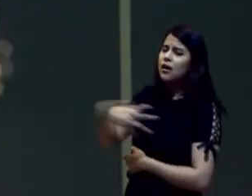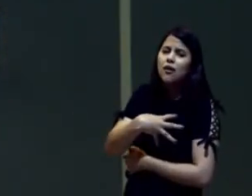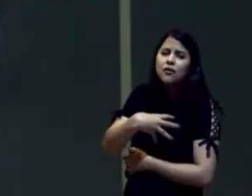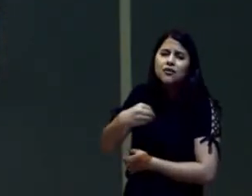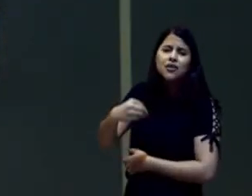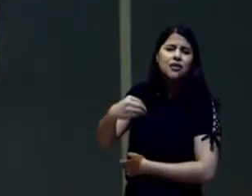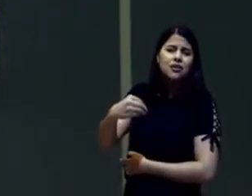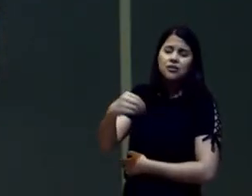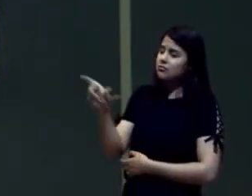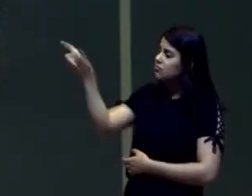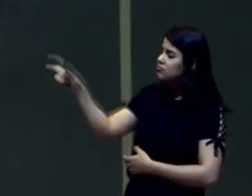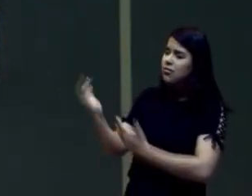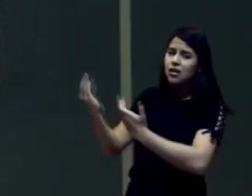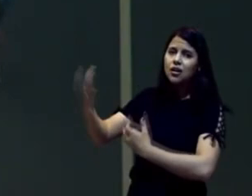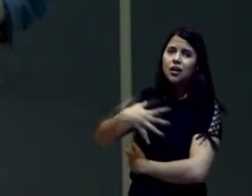um filho.